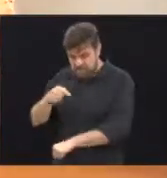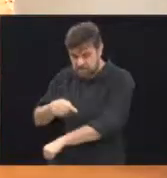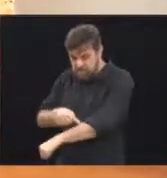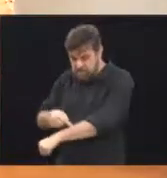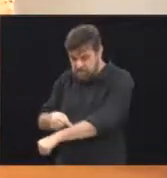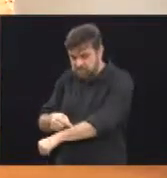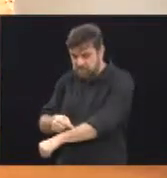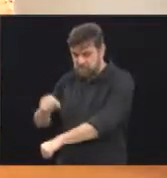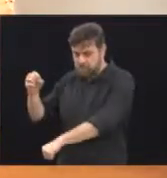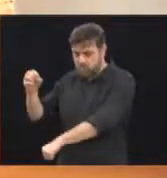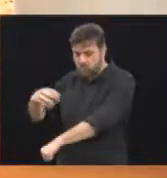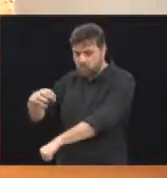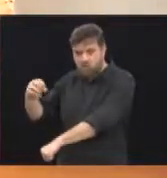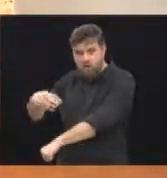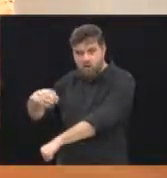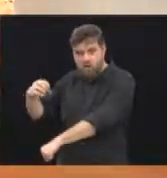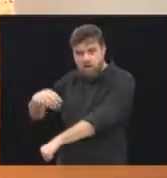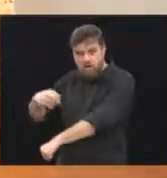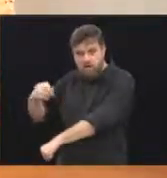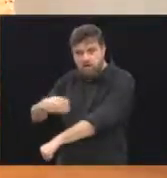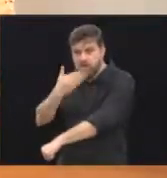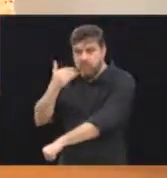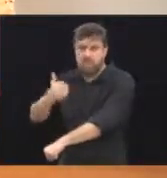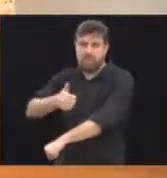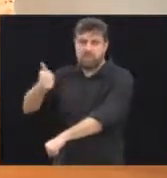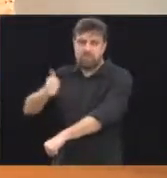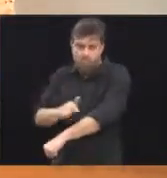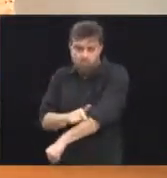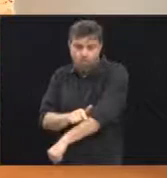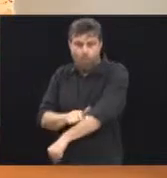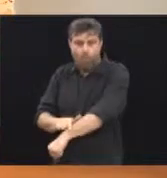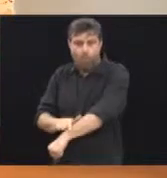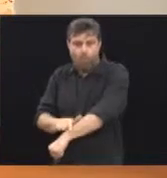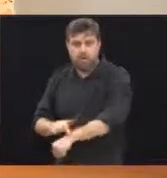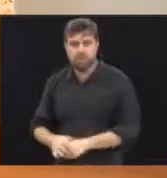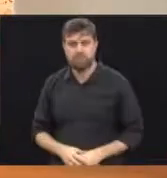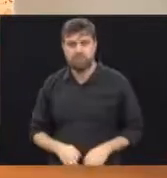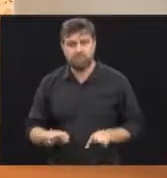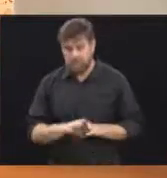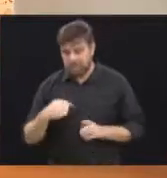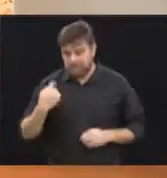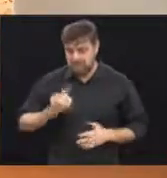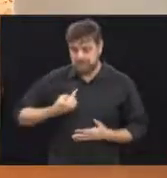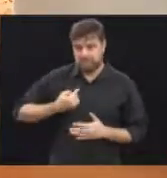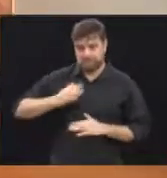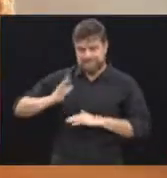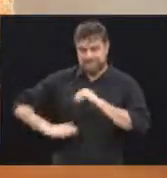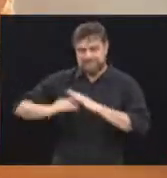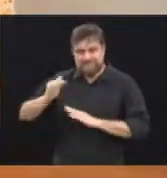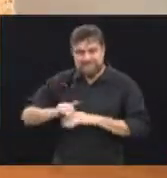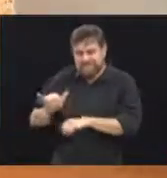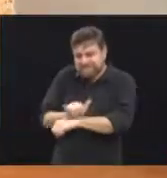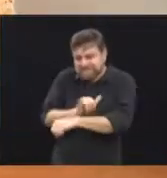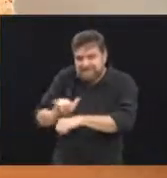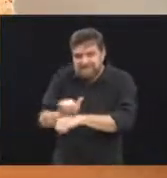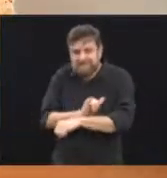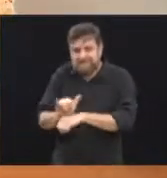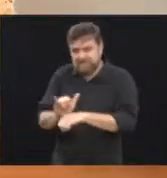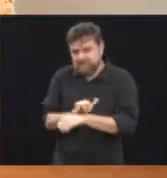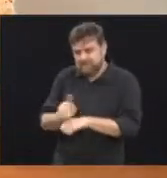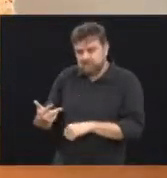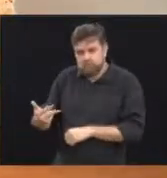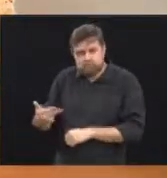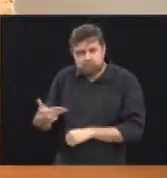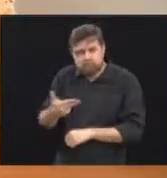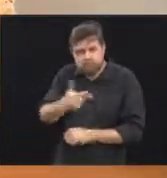diretamente na lesão, que melhora o aspecto dessa lesão. Então, a gente tem todo um armamentum